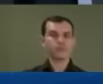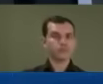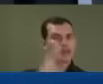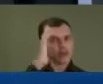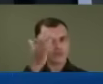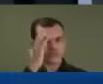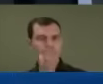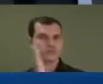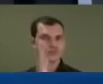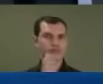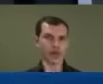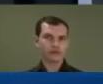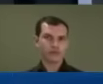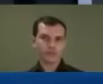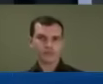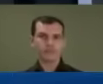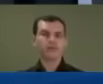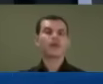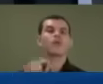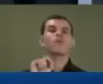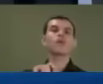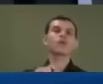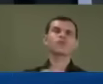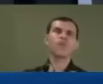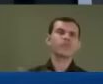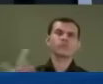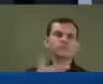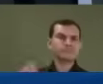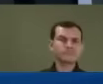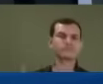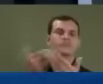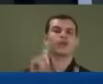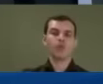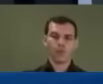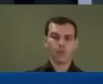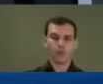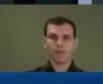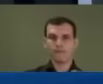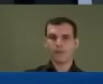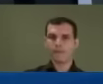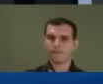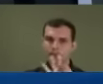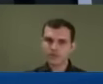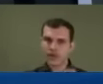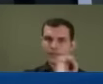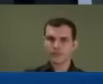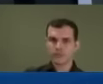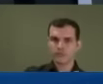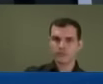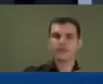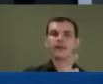estavam engatadas, que não avançavam, como a situação do grupo Planejamento e Orçamento, o conhecido APO